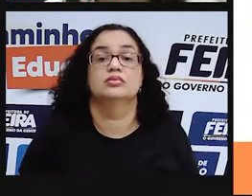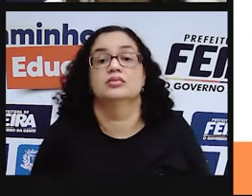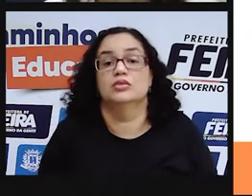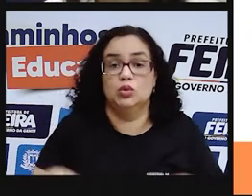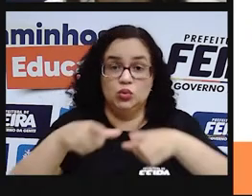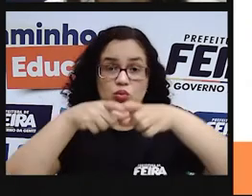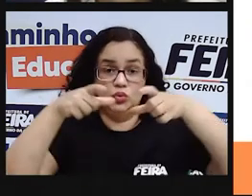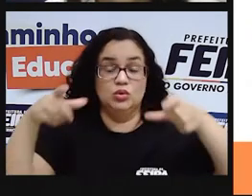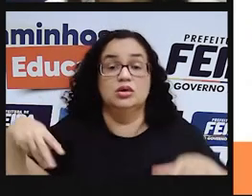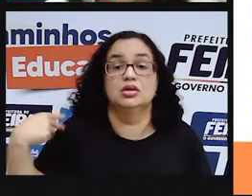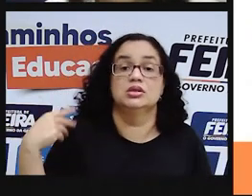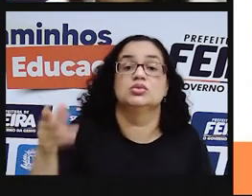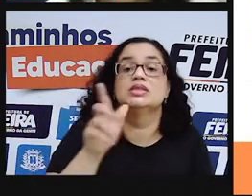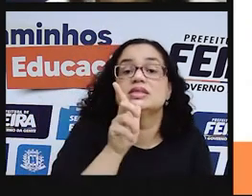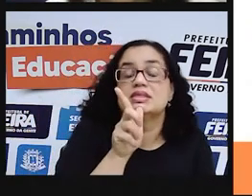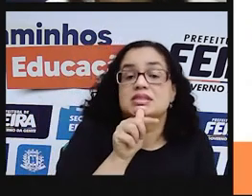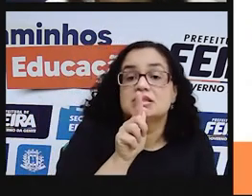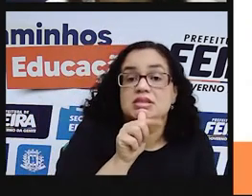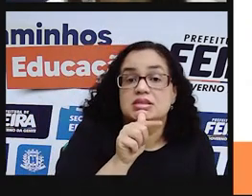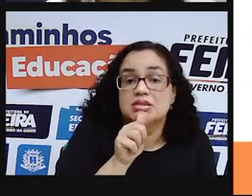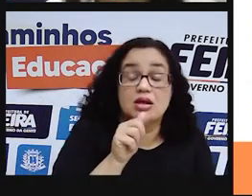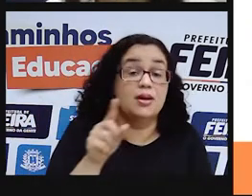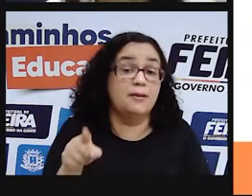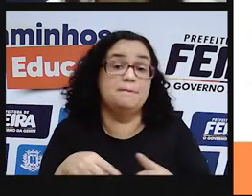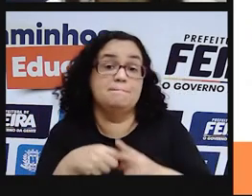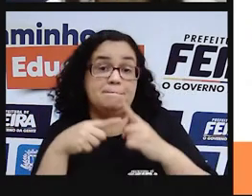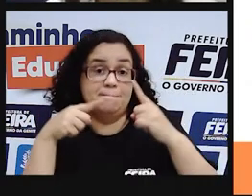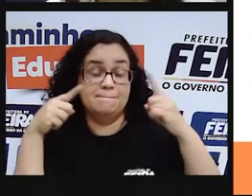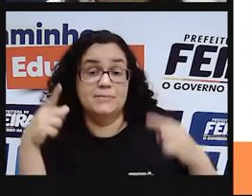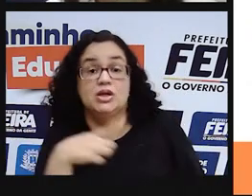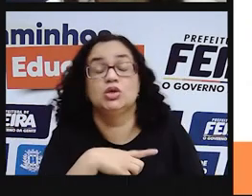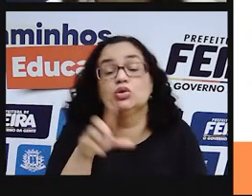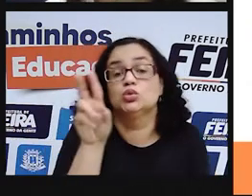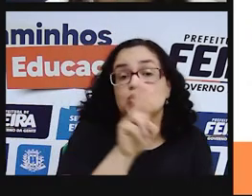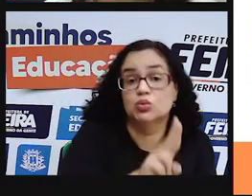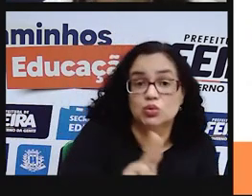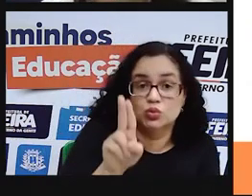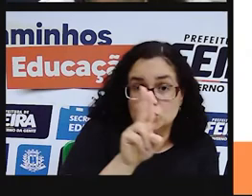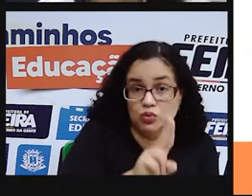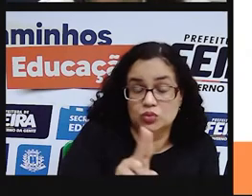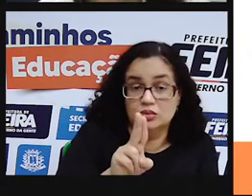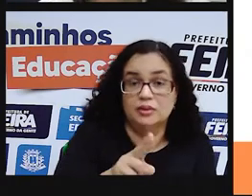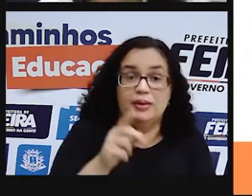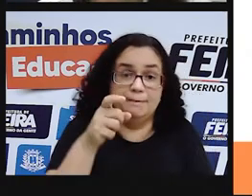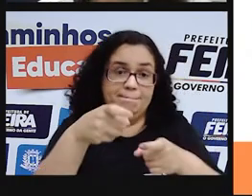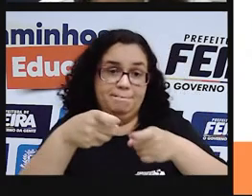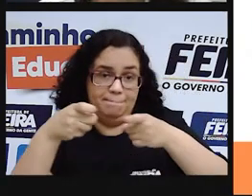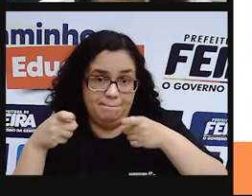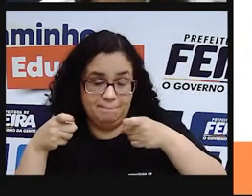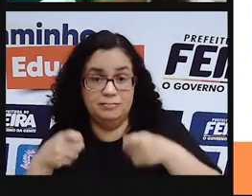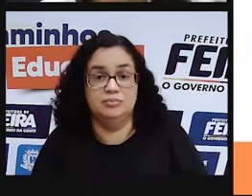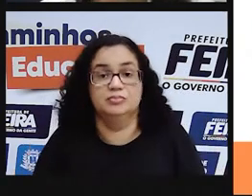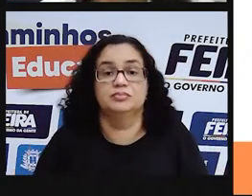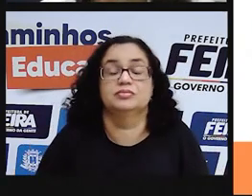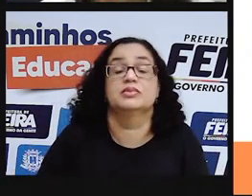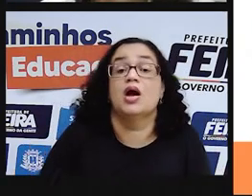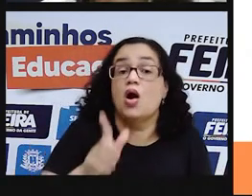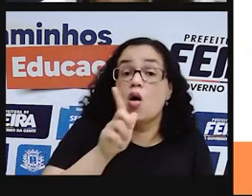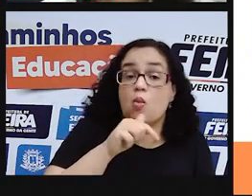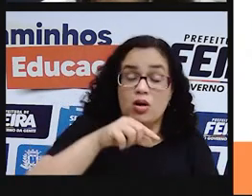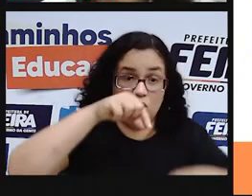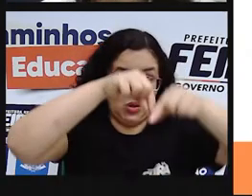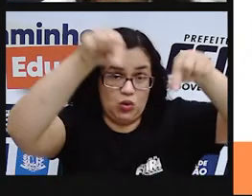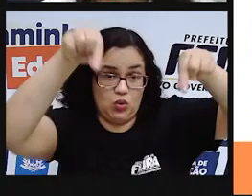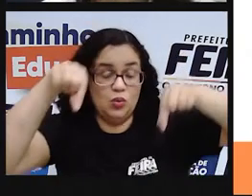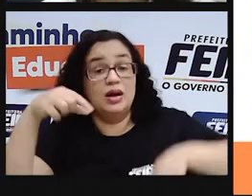de dejetos nas suas águas mesmo assim há quem utilize até mesmo para pescar então é uma lagoa